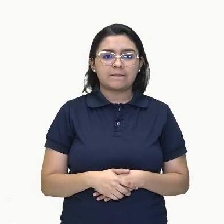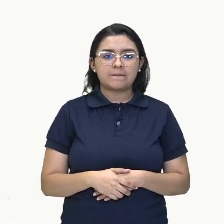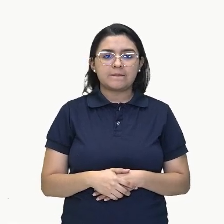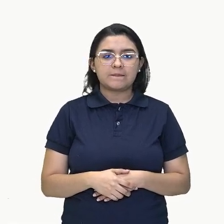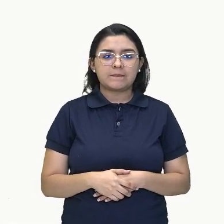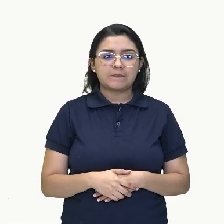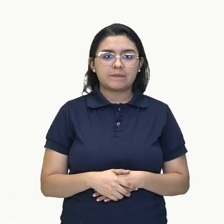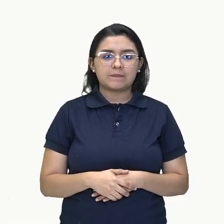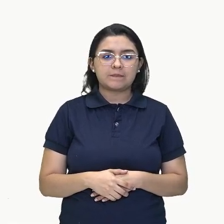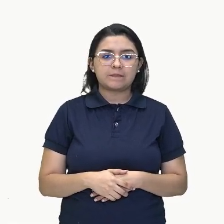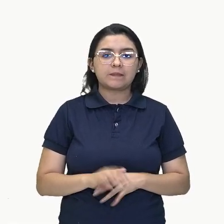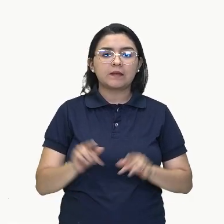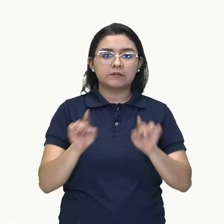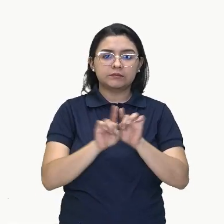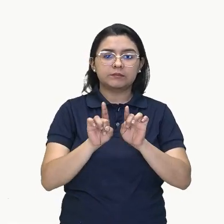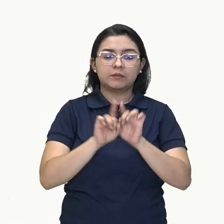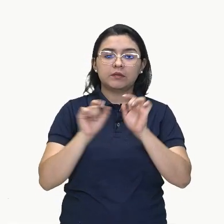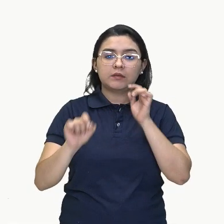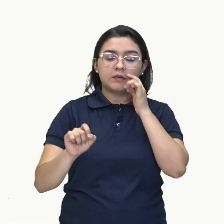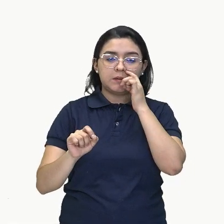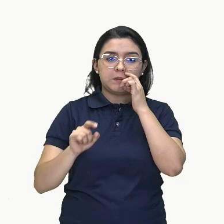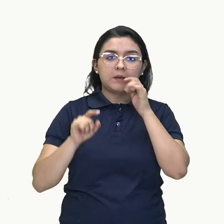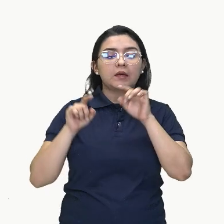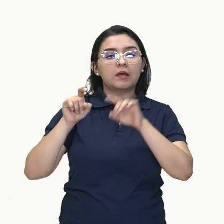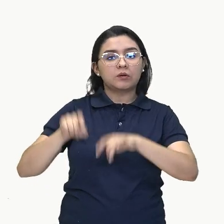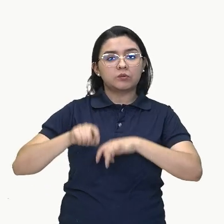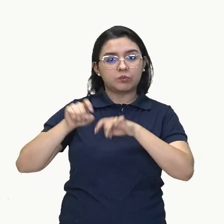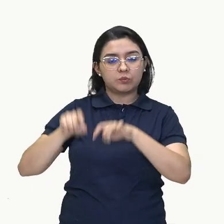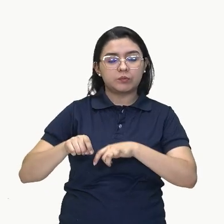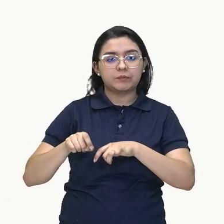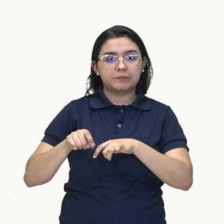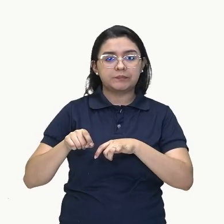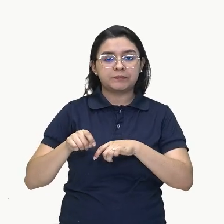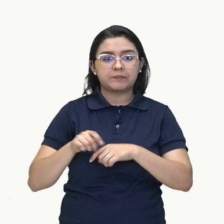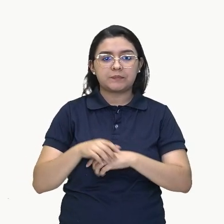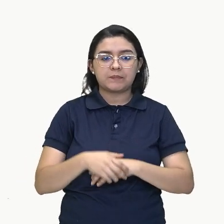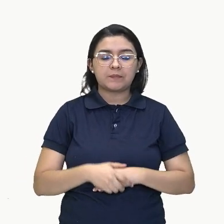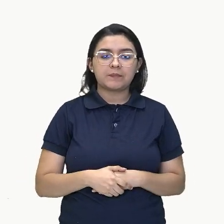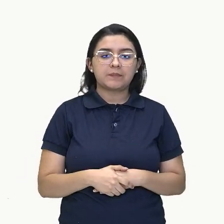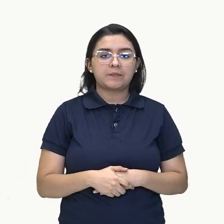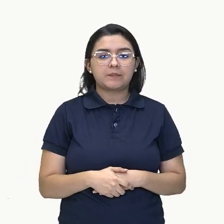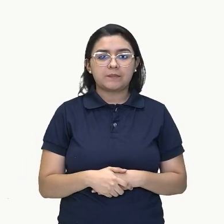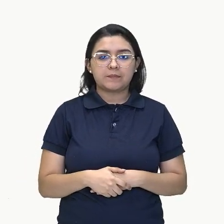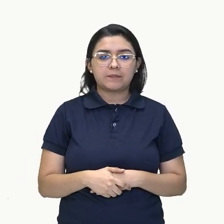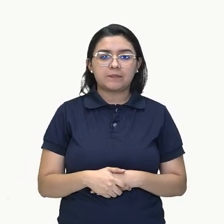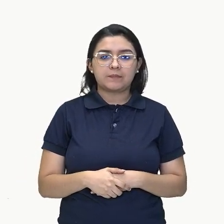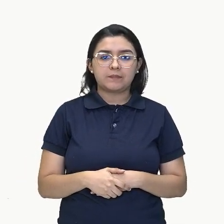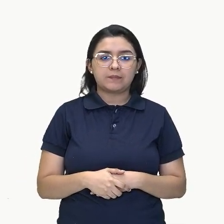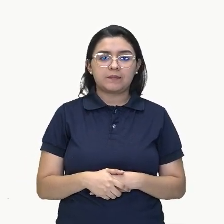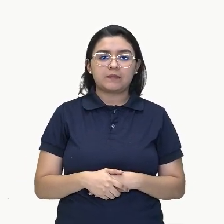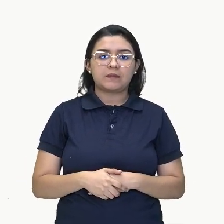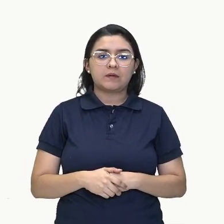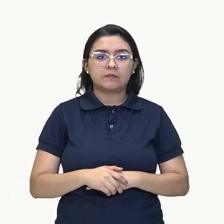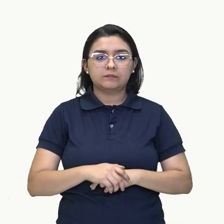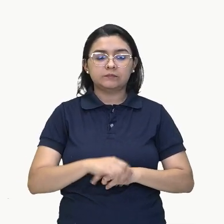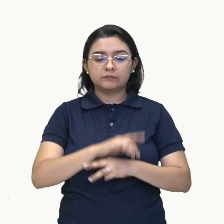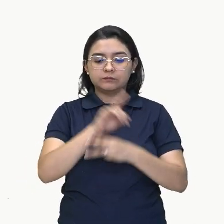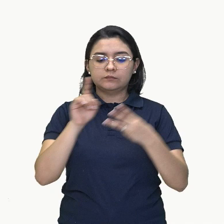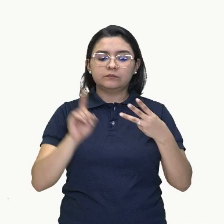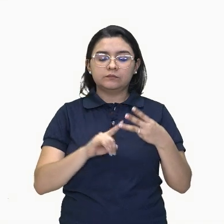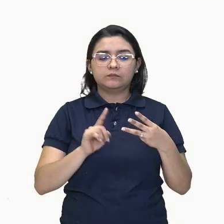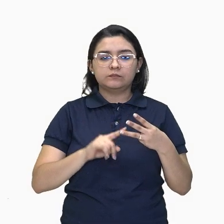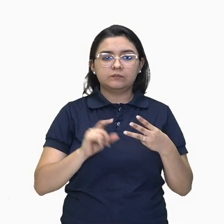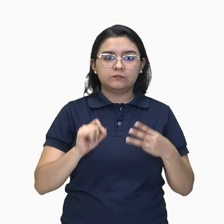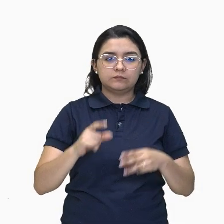é praticado aí a atividade econômica, por exemplo, da agricultura. Vamos agora para a mata de